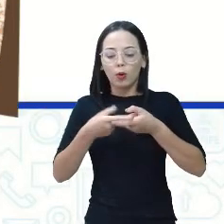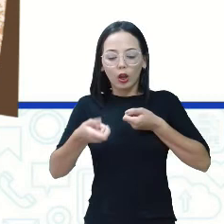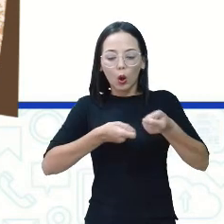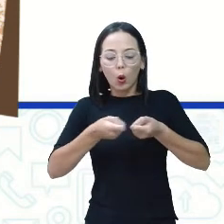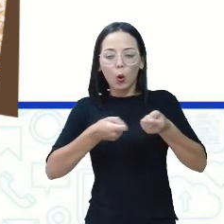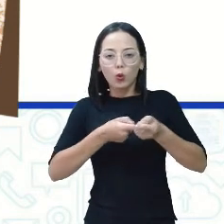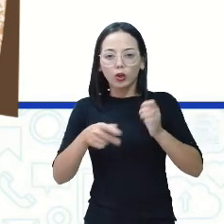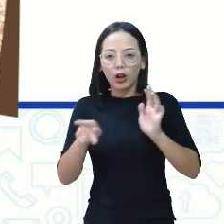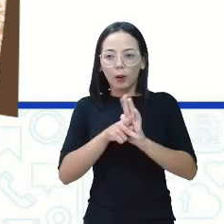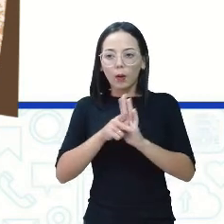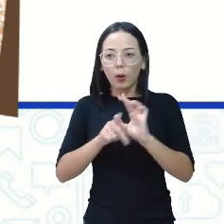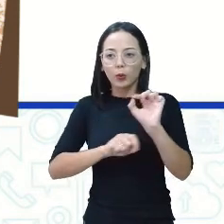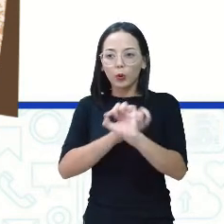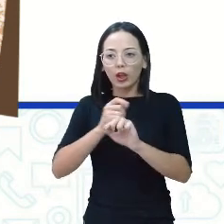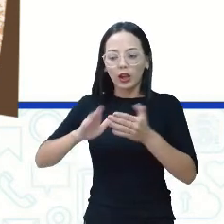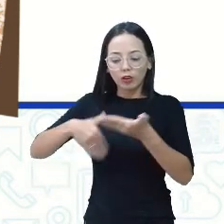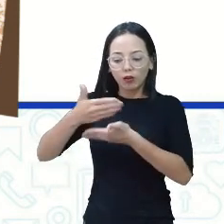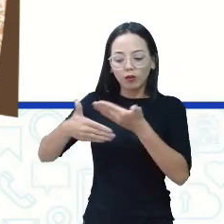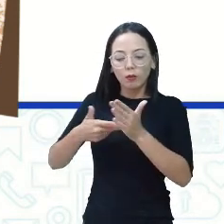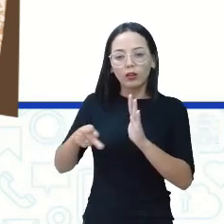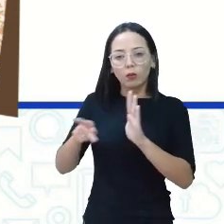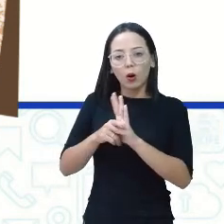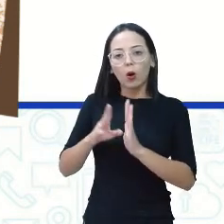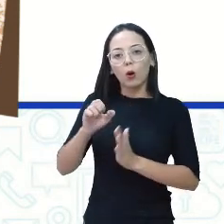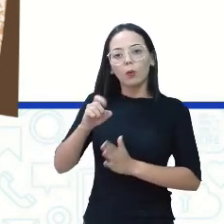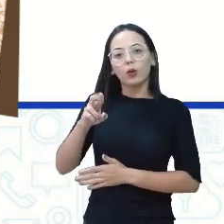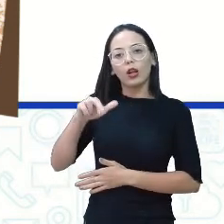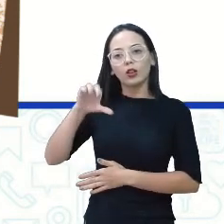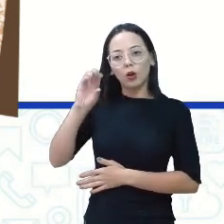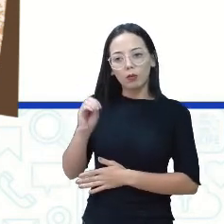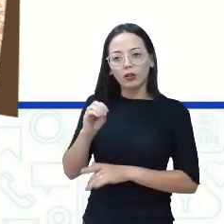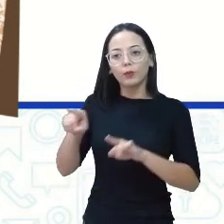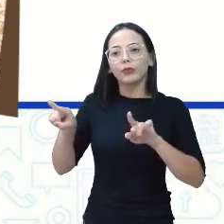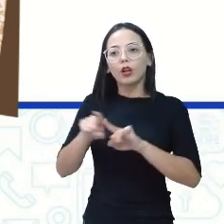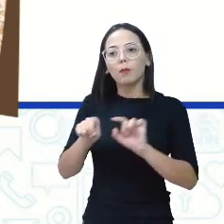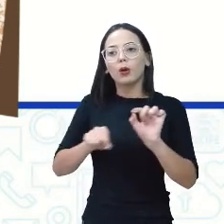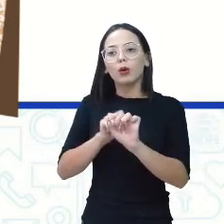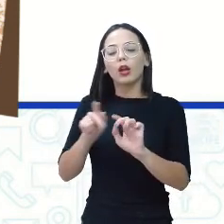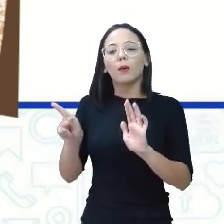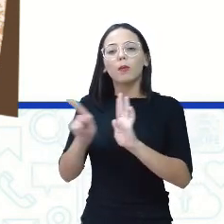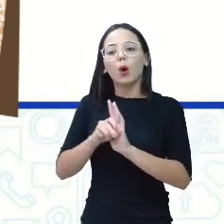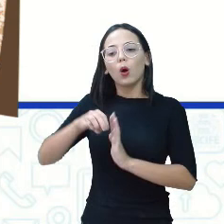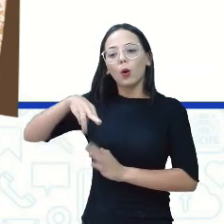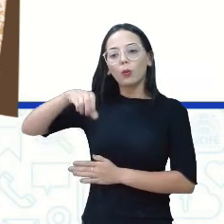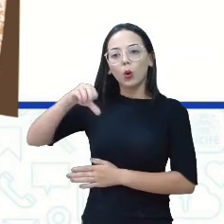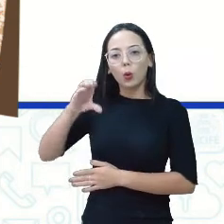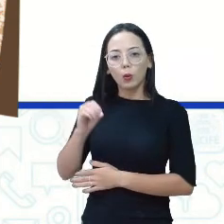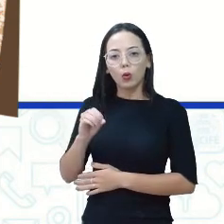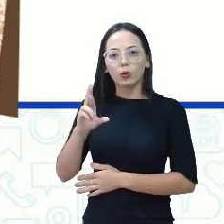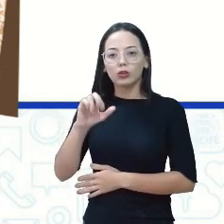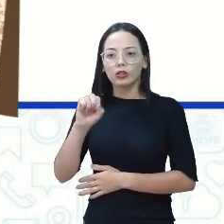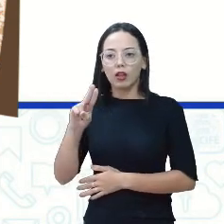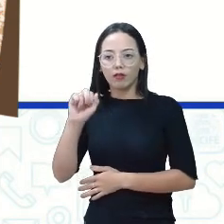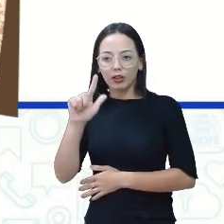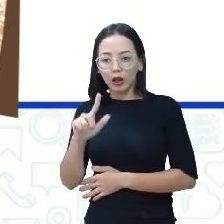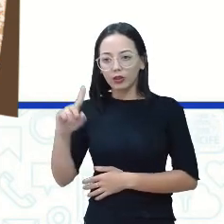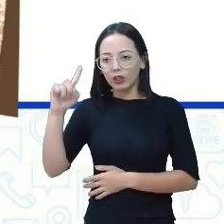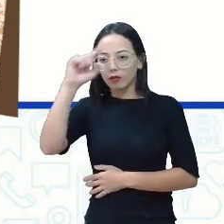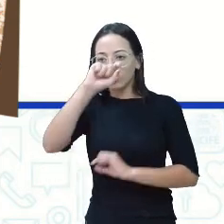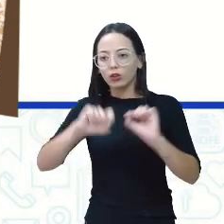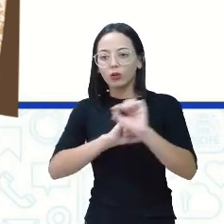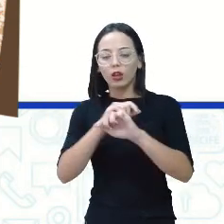controla principalmente o desenvolvimento do endométrio e promove o espessamento do muco cervical, dificultando